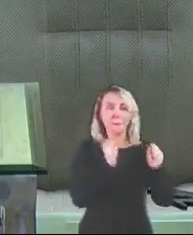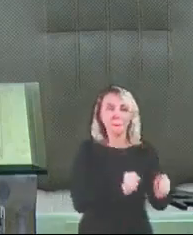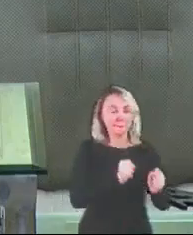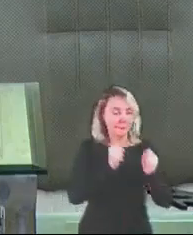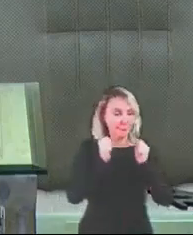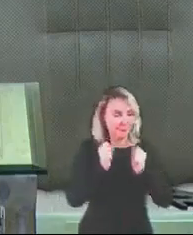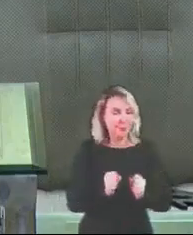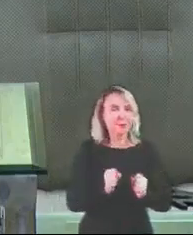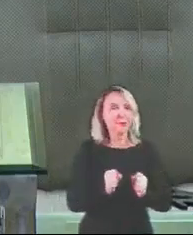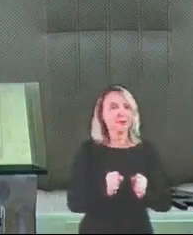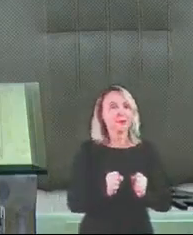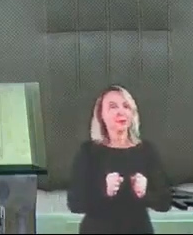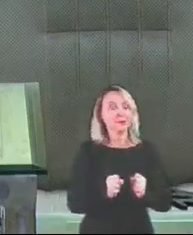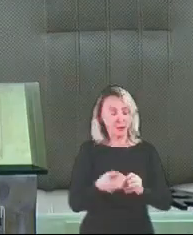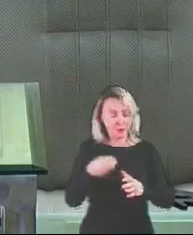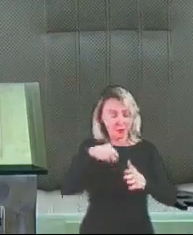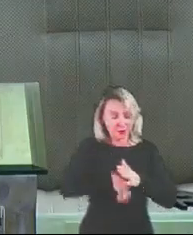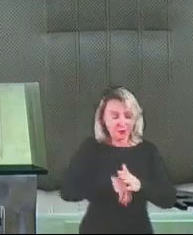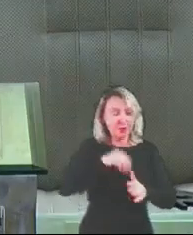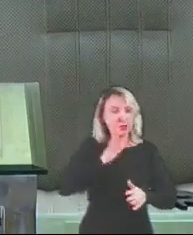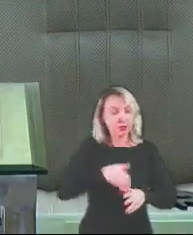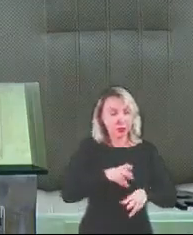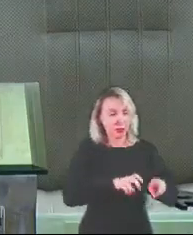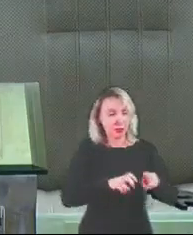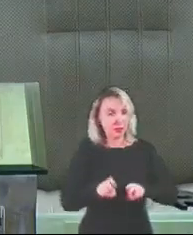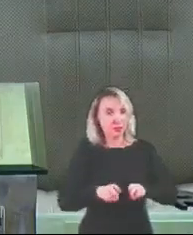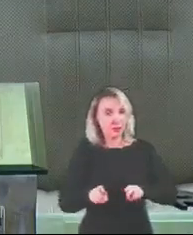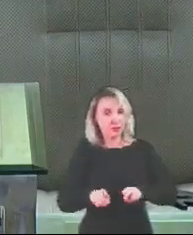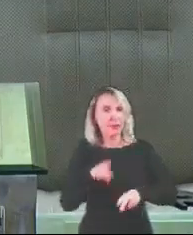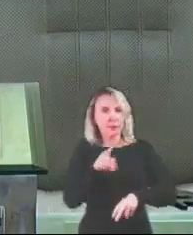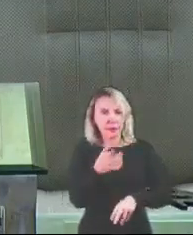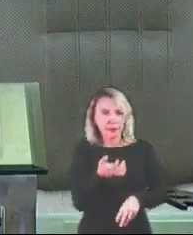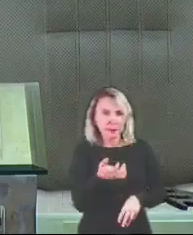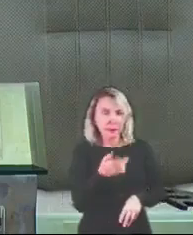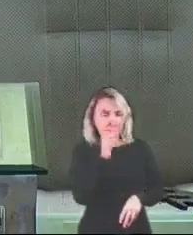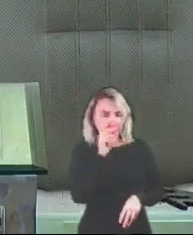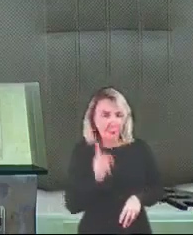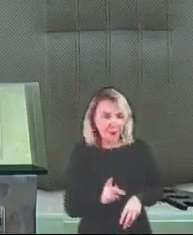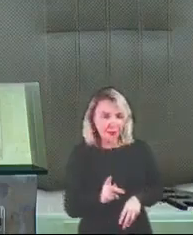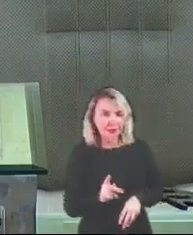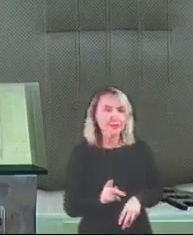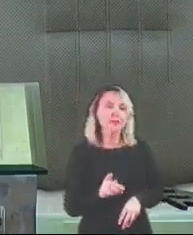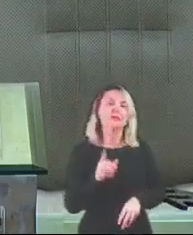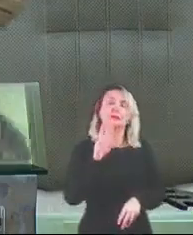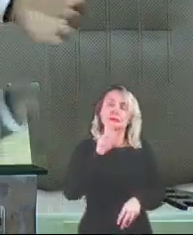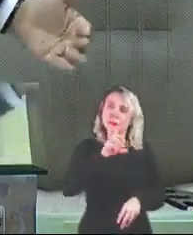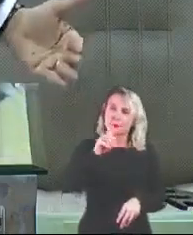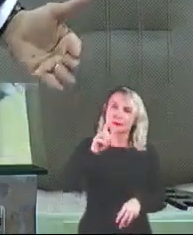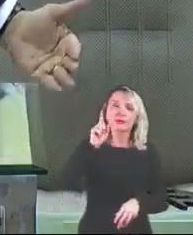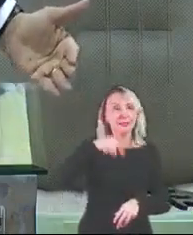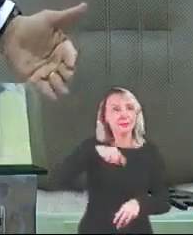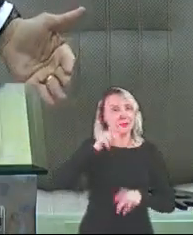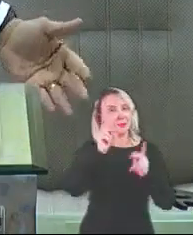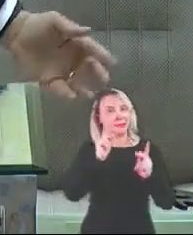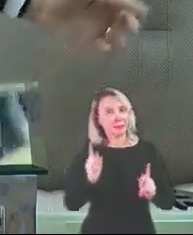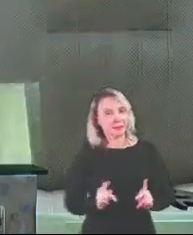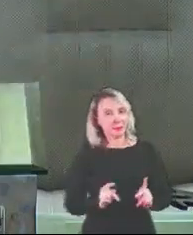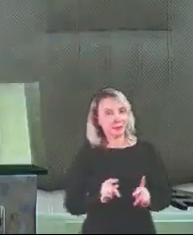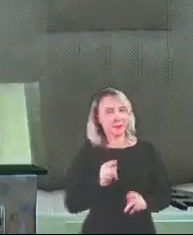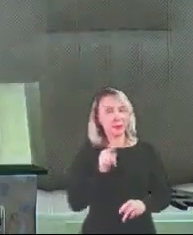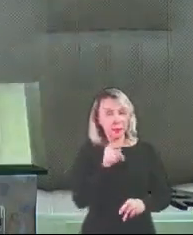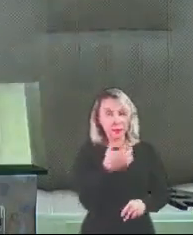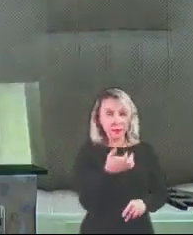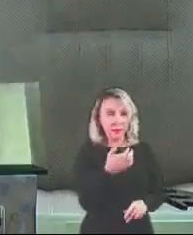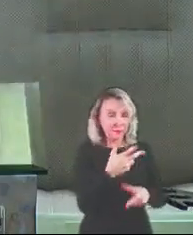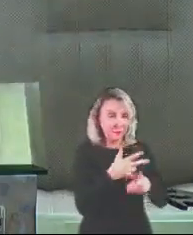ação dele. Se você quer paz, ele é o Deus Shalom, o Deus da paz da tua casa. Se você quer vitória, ele